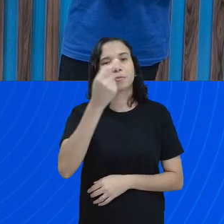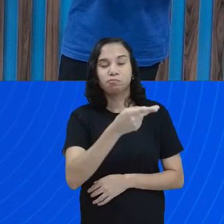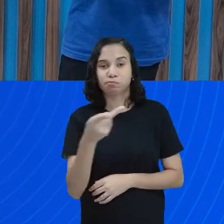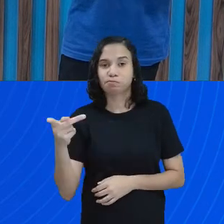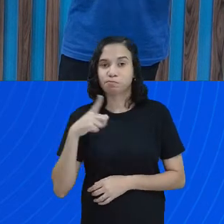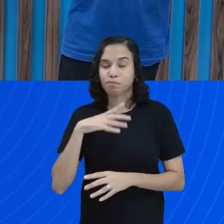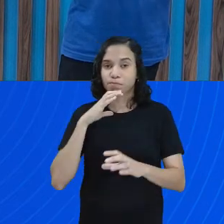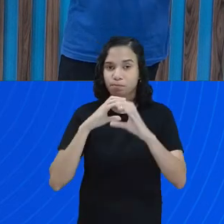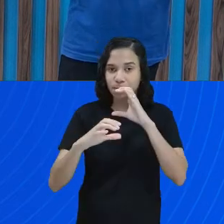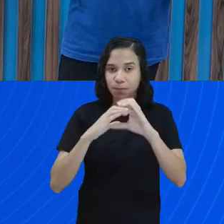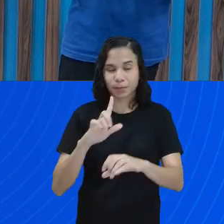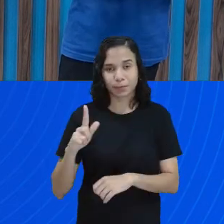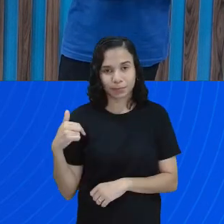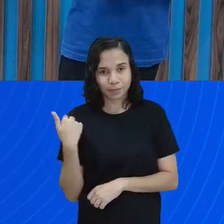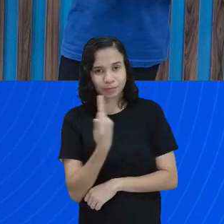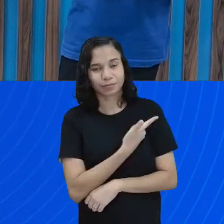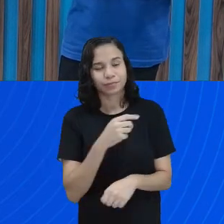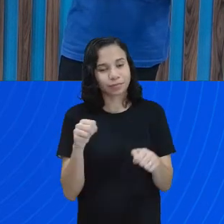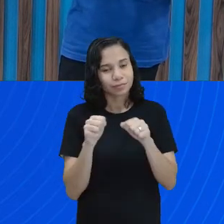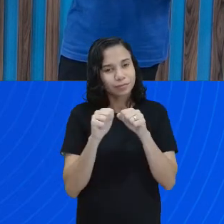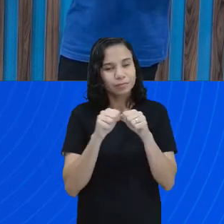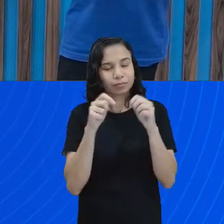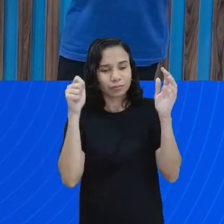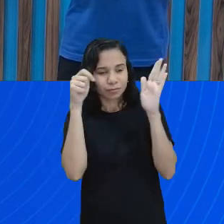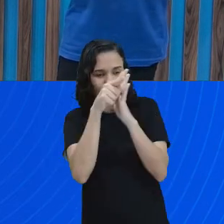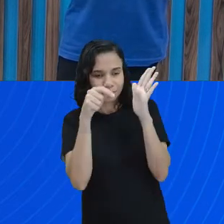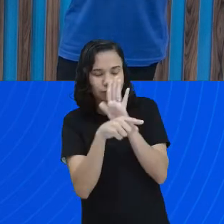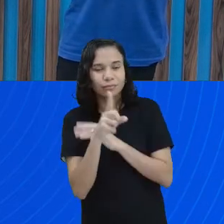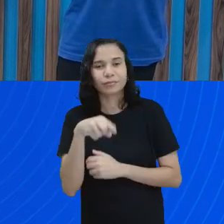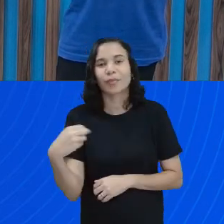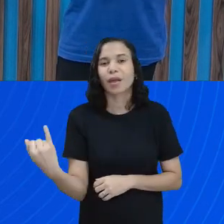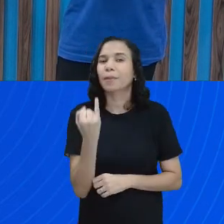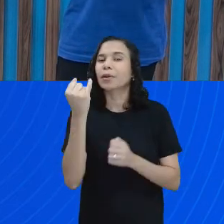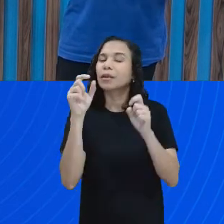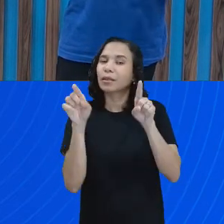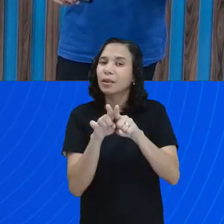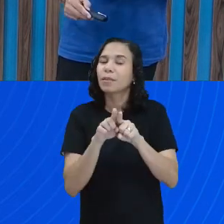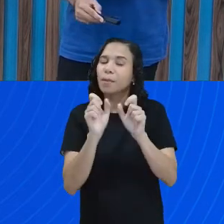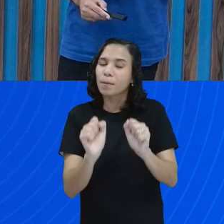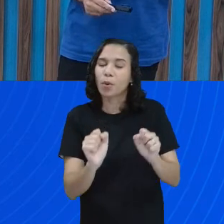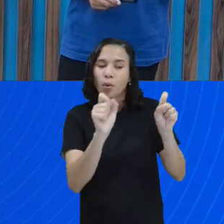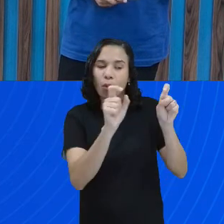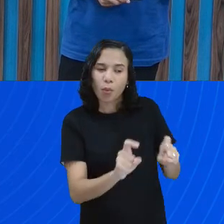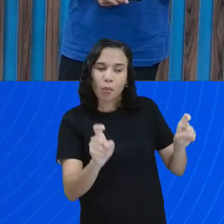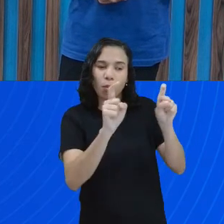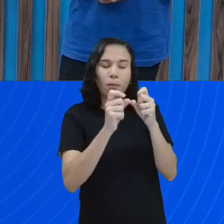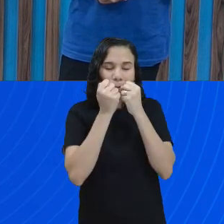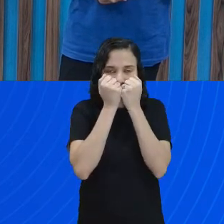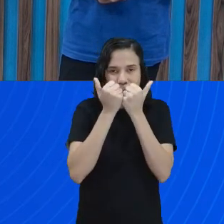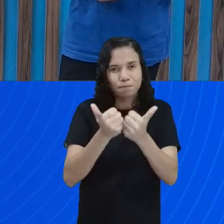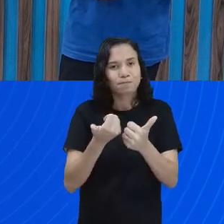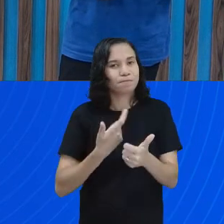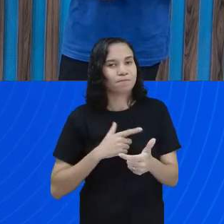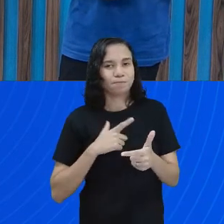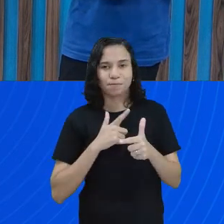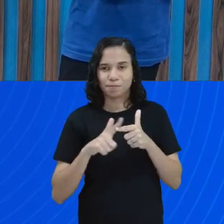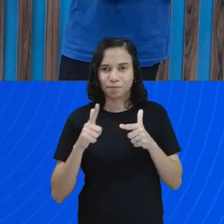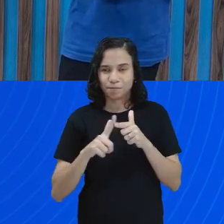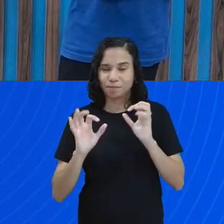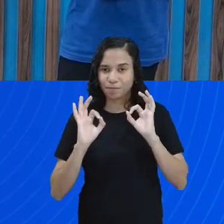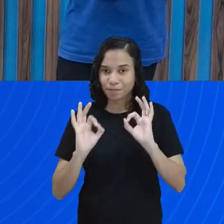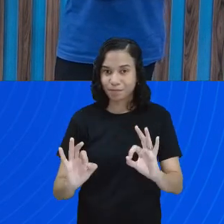você venha se comunicar conosco aqui e fazer suas perguntas. Importante, também pode fazer pelo computador, numa boa, sem problema nenhum, tá